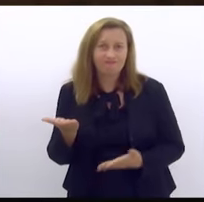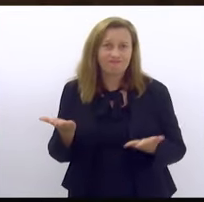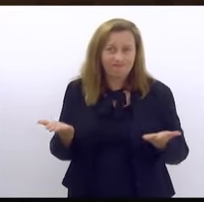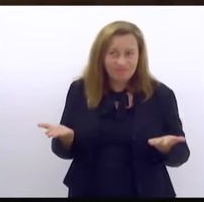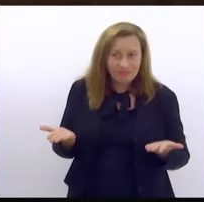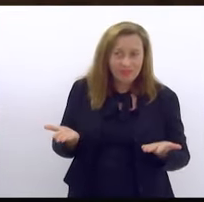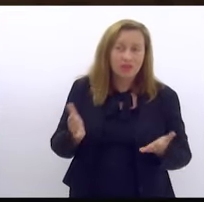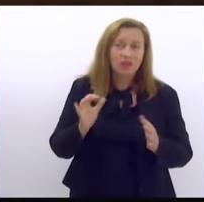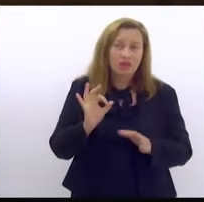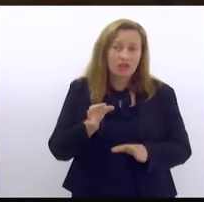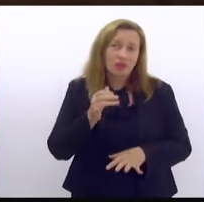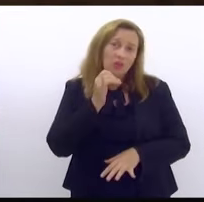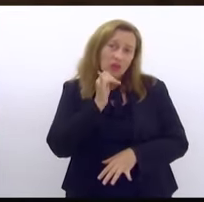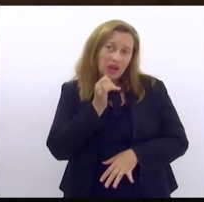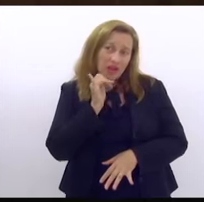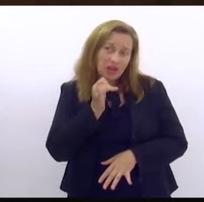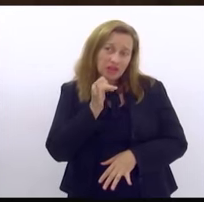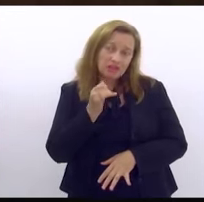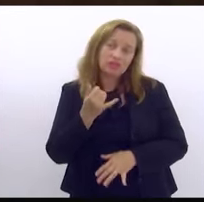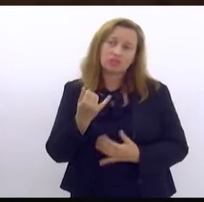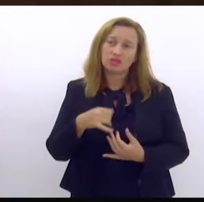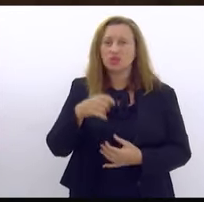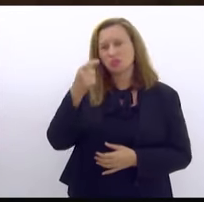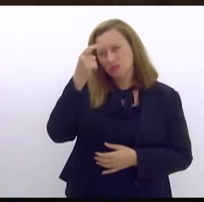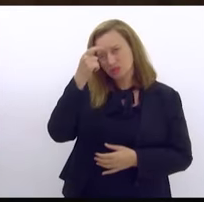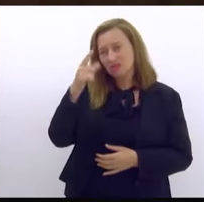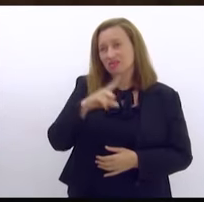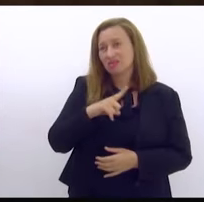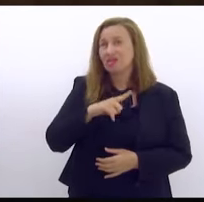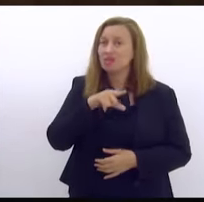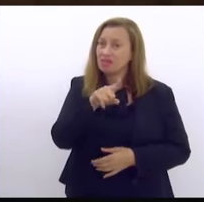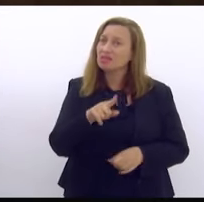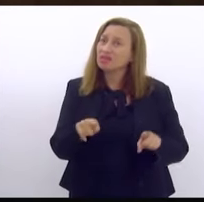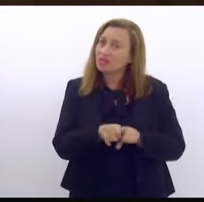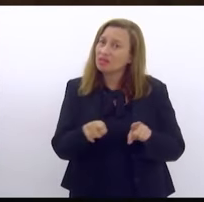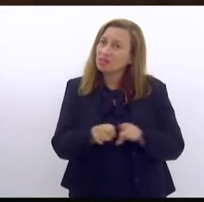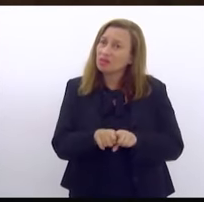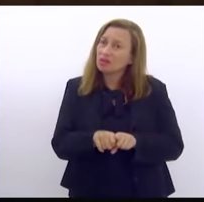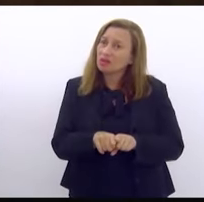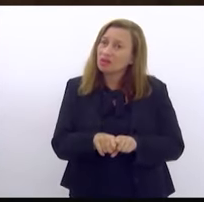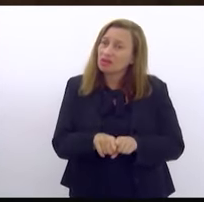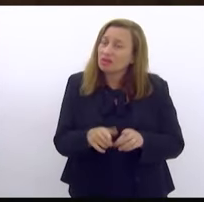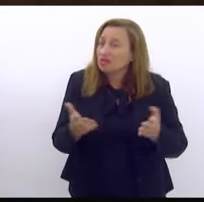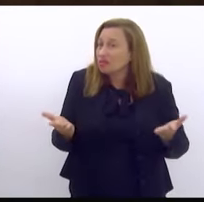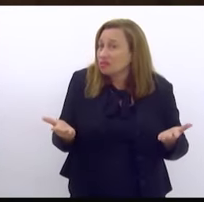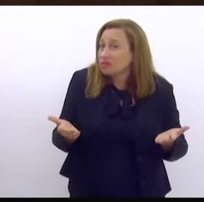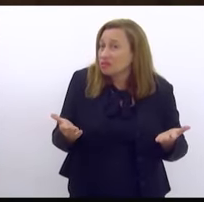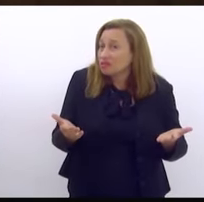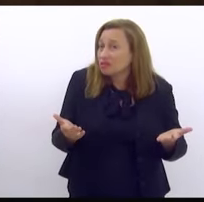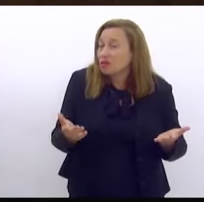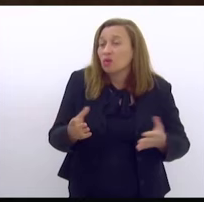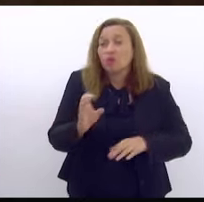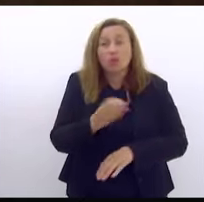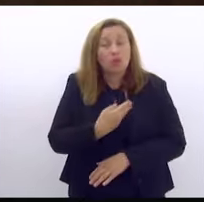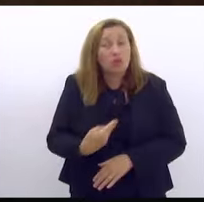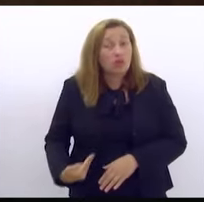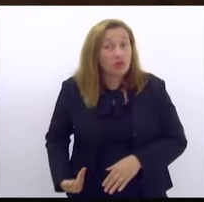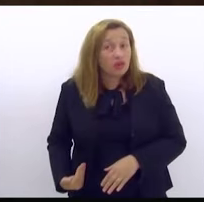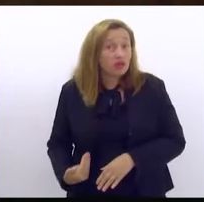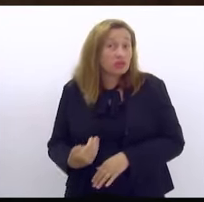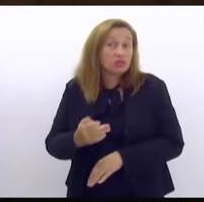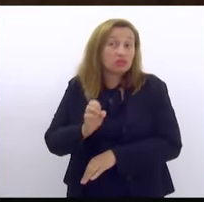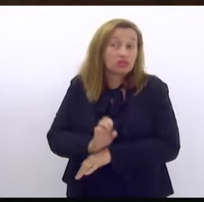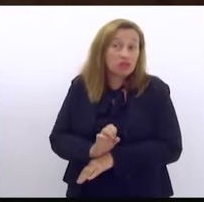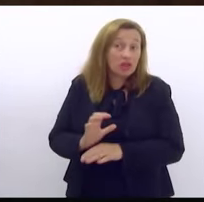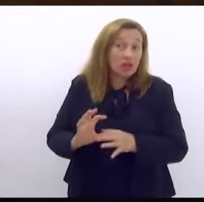claro que o relator foi, eu tinha que ser coerente. Isso aí também é caso de TIS. Os governos do Estado têm